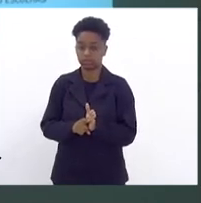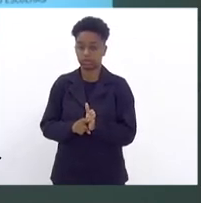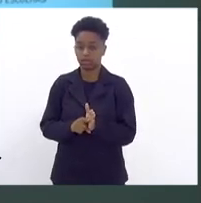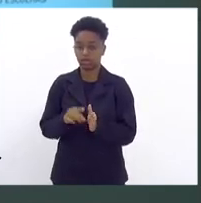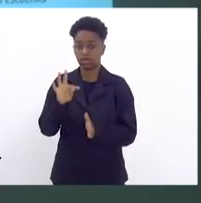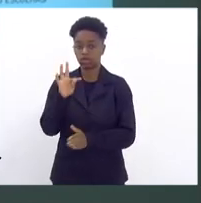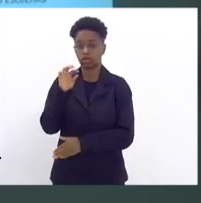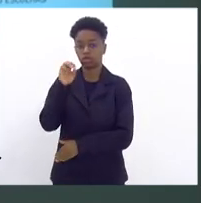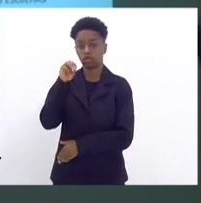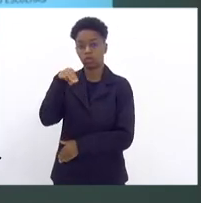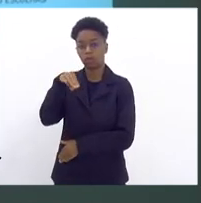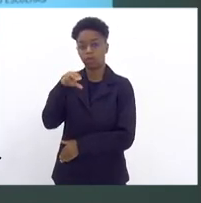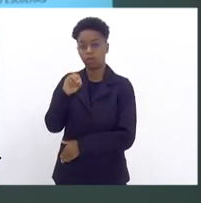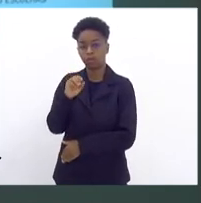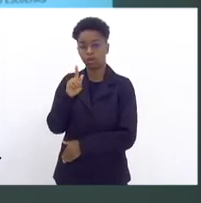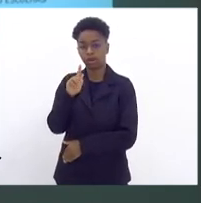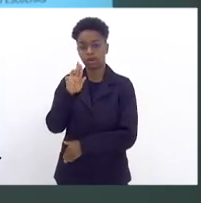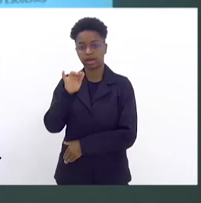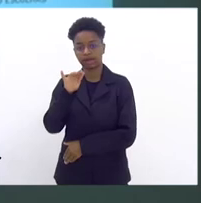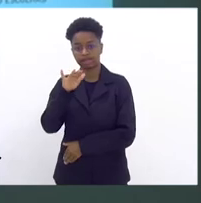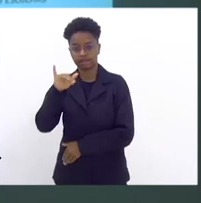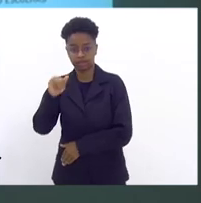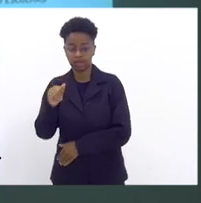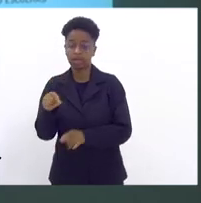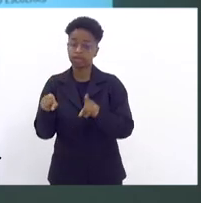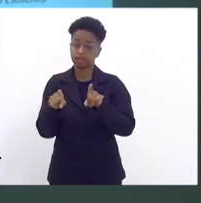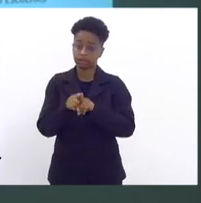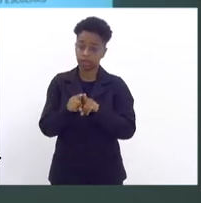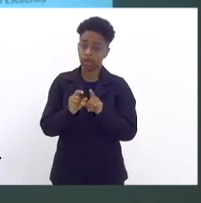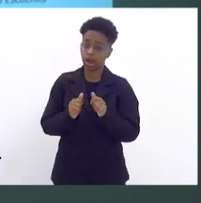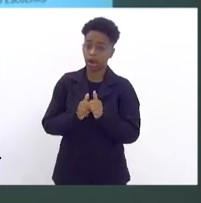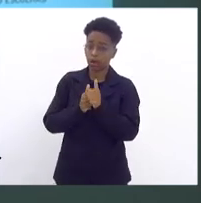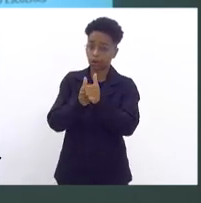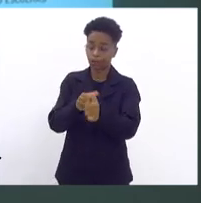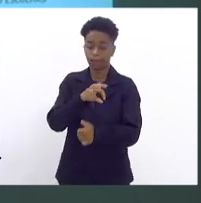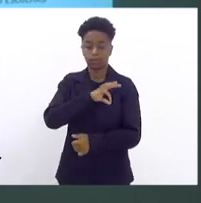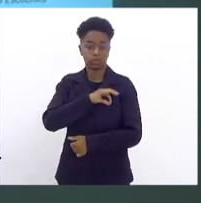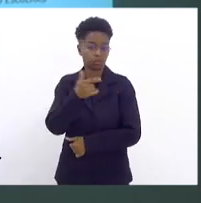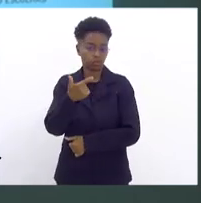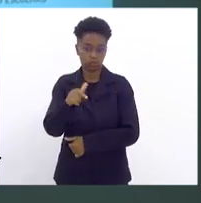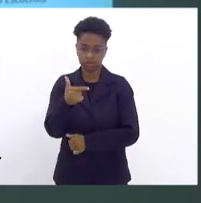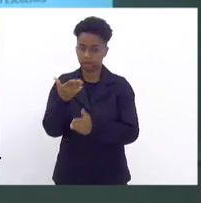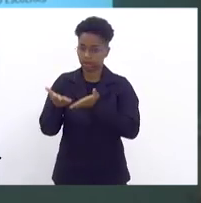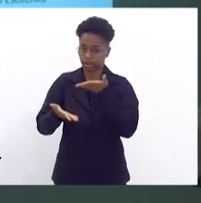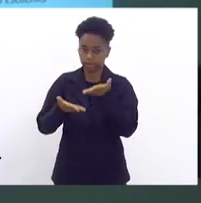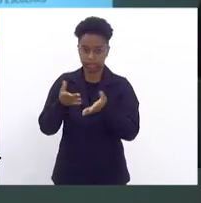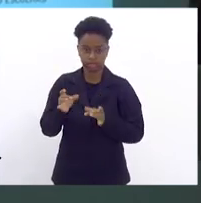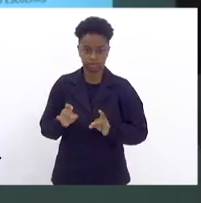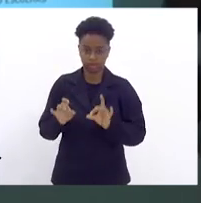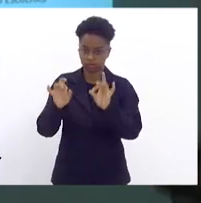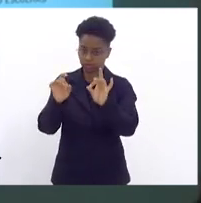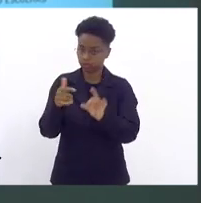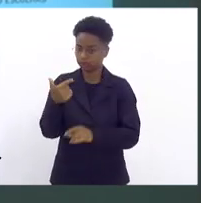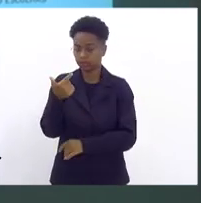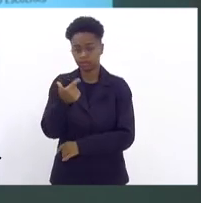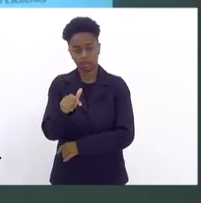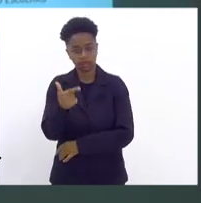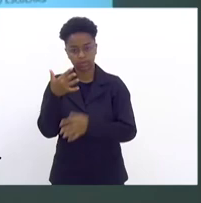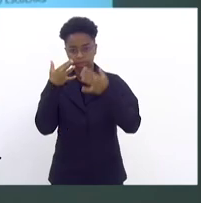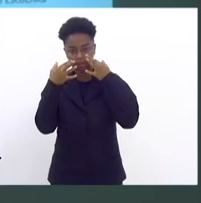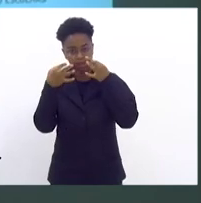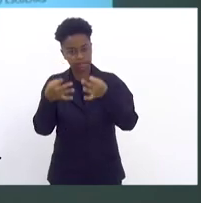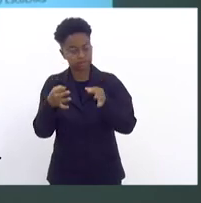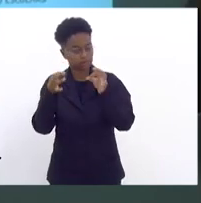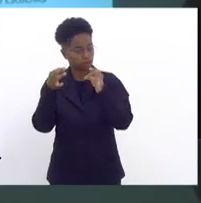quanto também para numa delegacia não existe um atendimento especializado não existe ali uma atenção